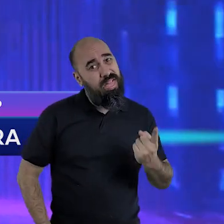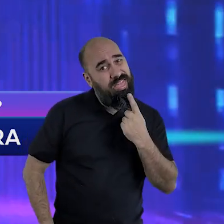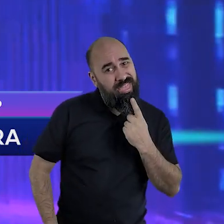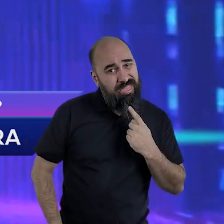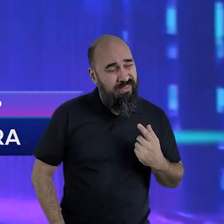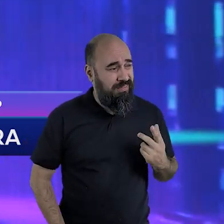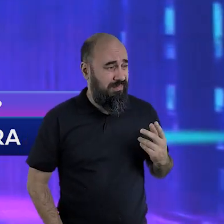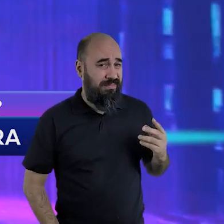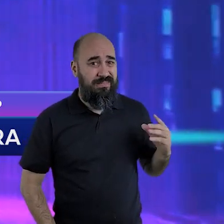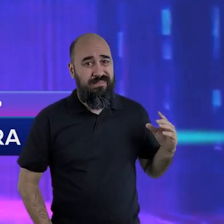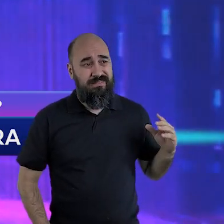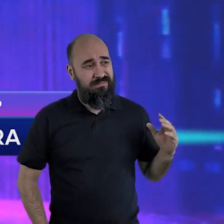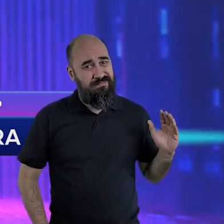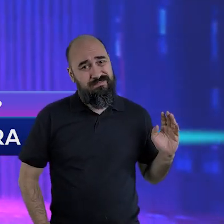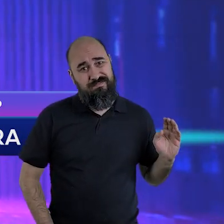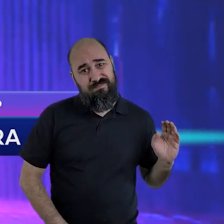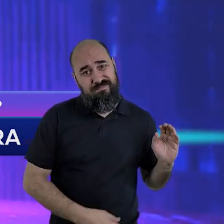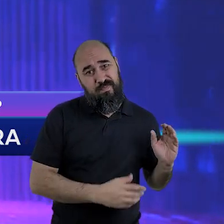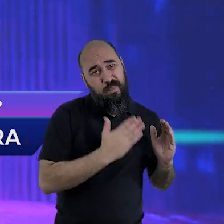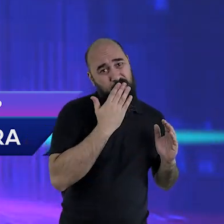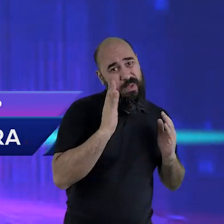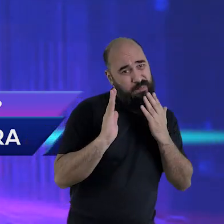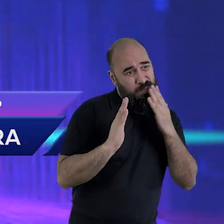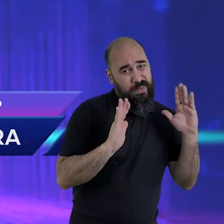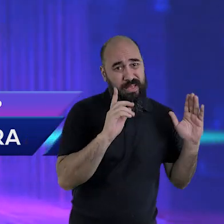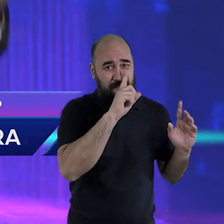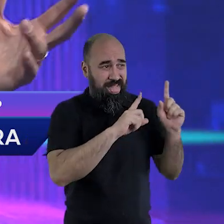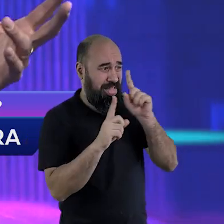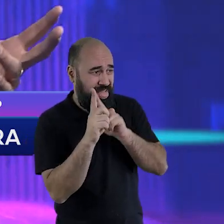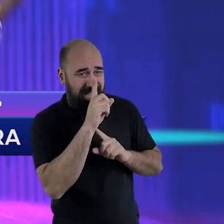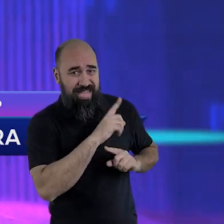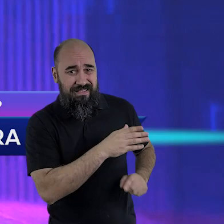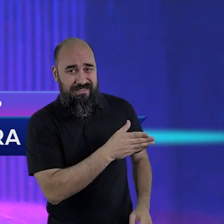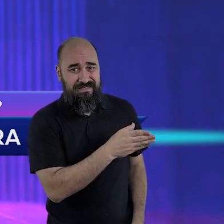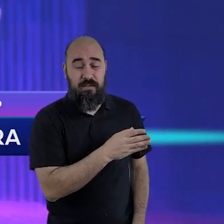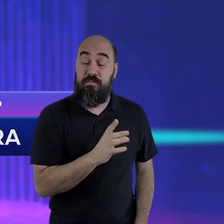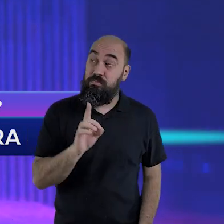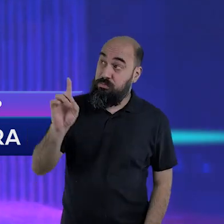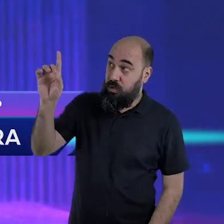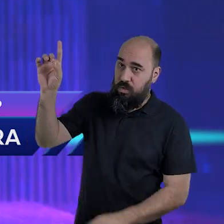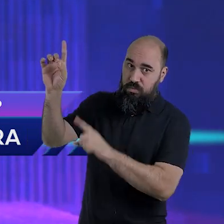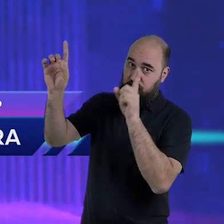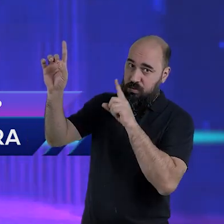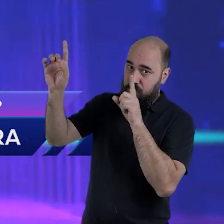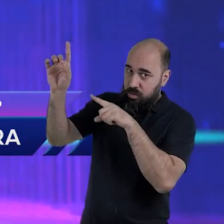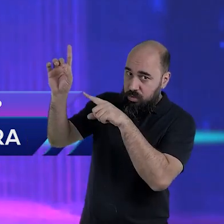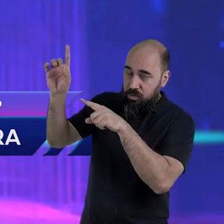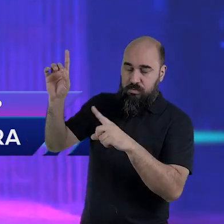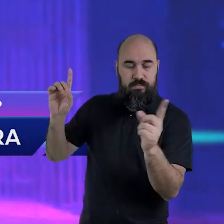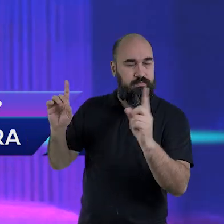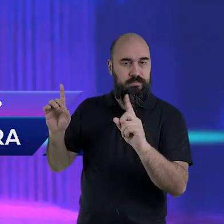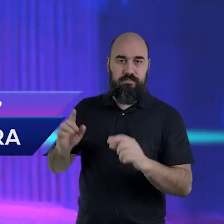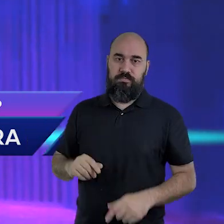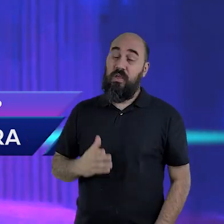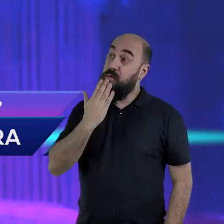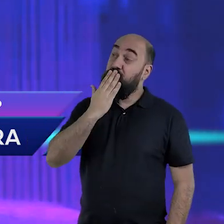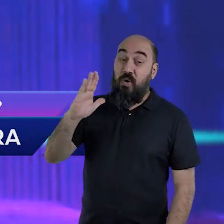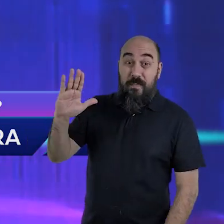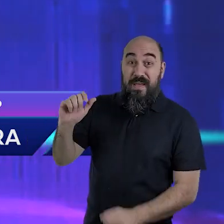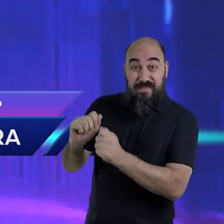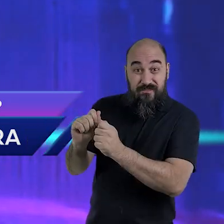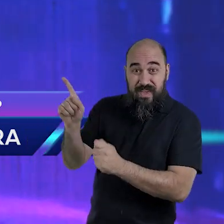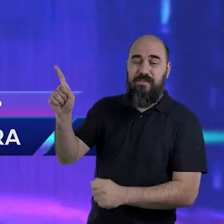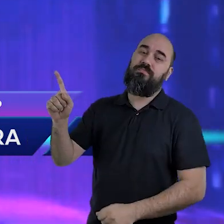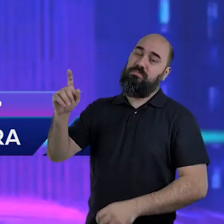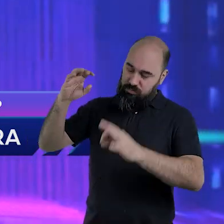sempre cumprirá as suas promessas. E o que ele falou que vai fazer, você pode ter certeza que ele vai fazer. Na